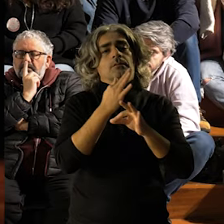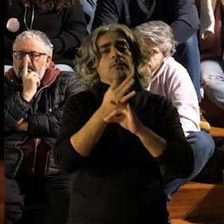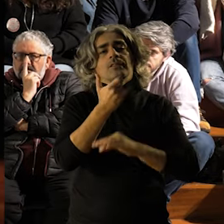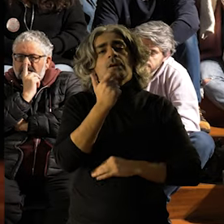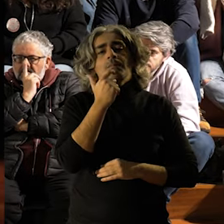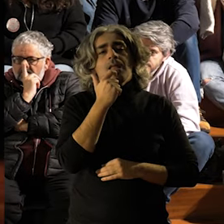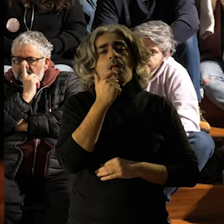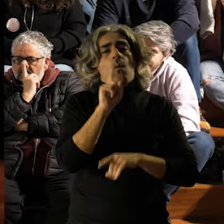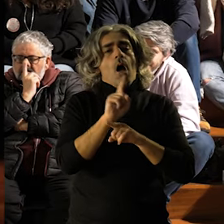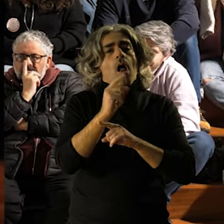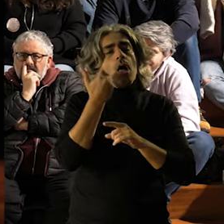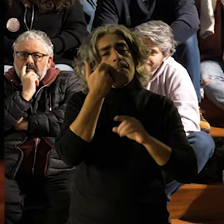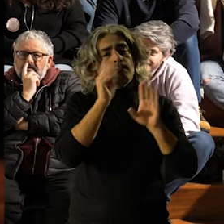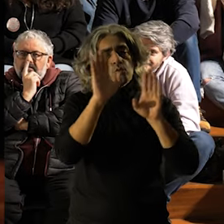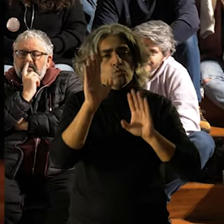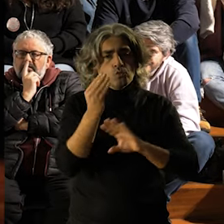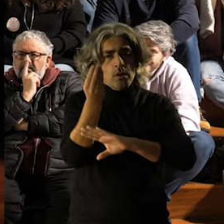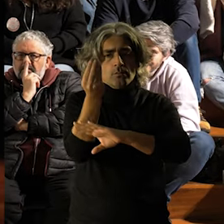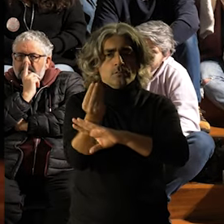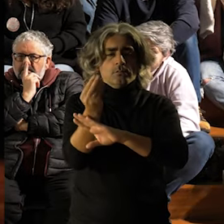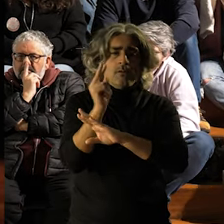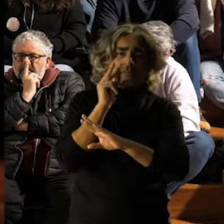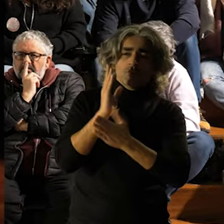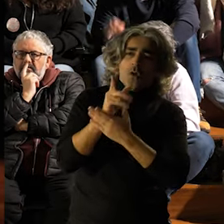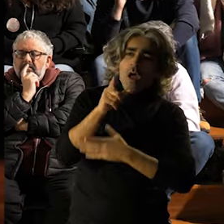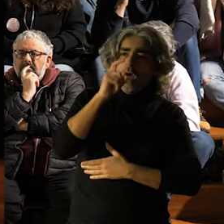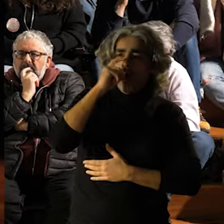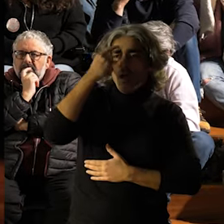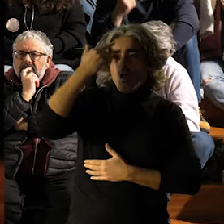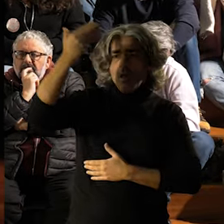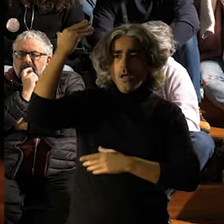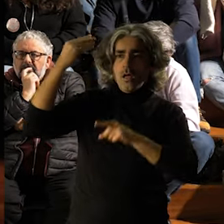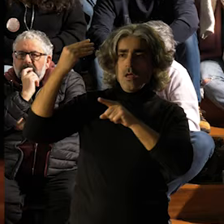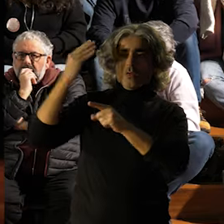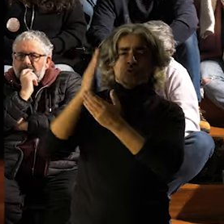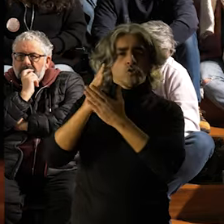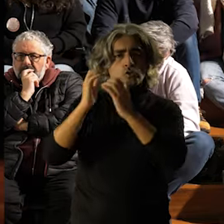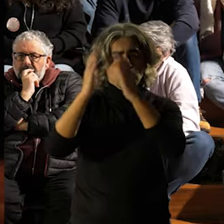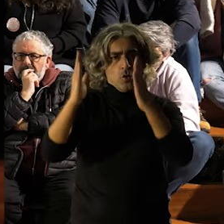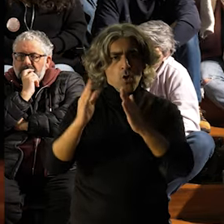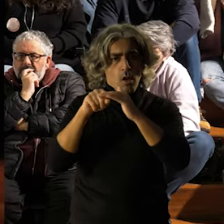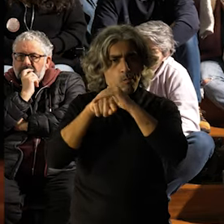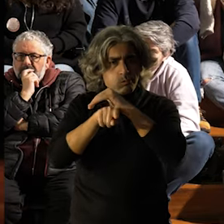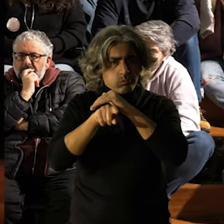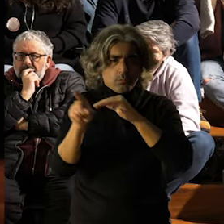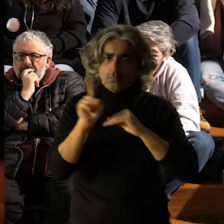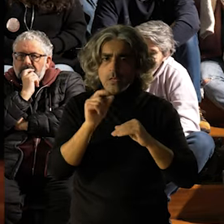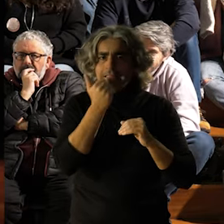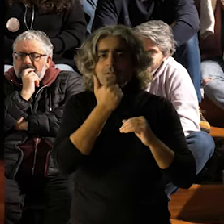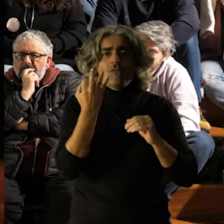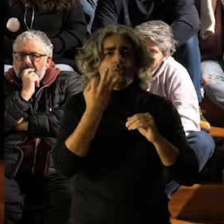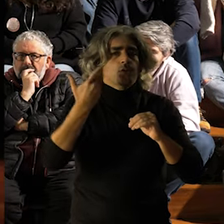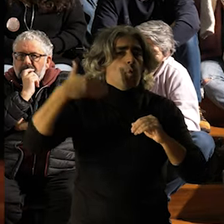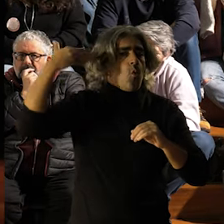fechados num museu. Nós não queremos Abril no museu. Nós não ficamos contentinhos com o que